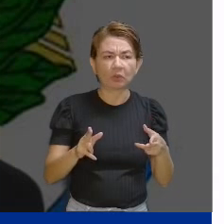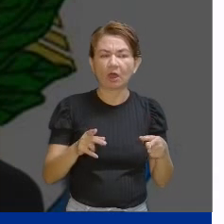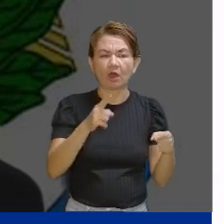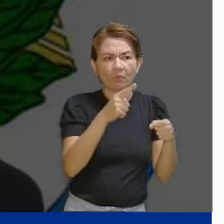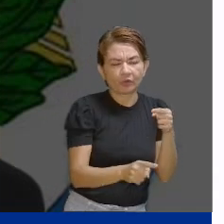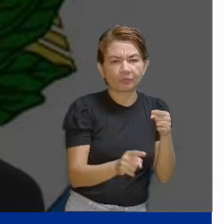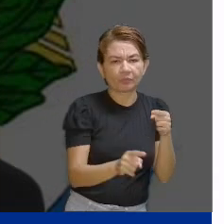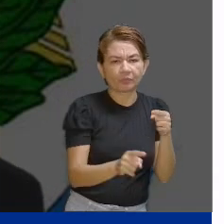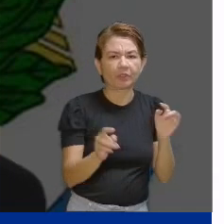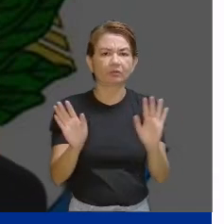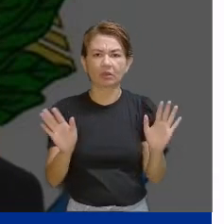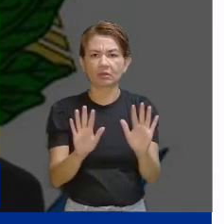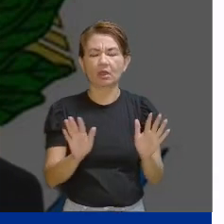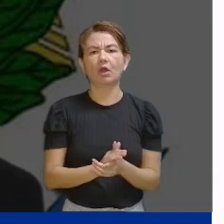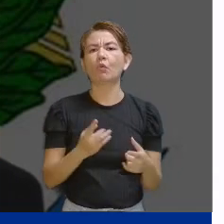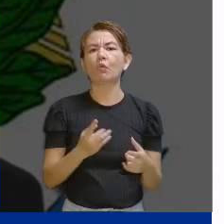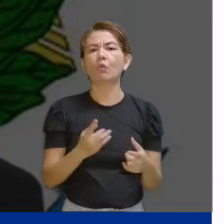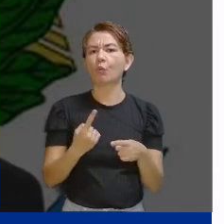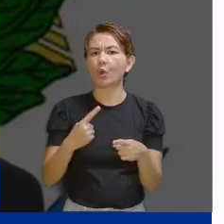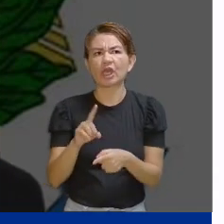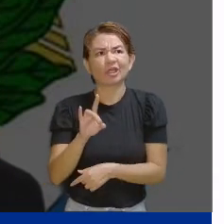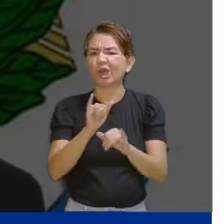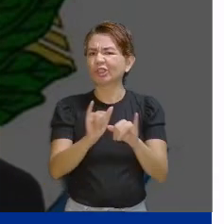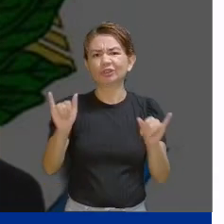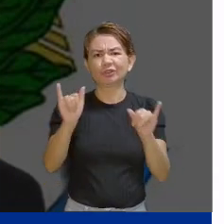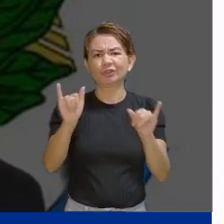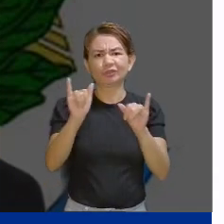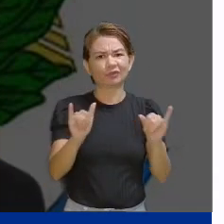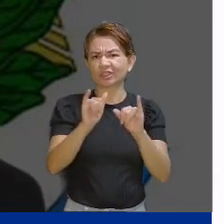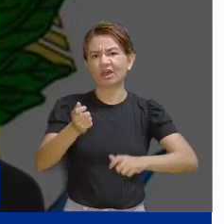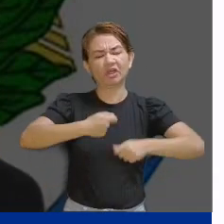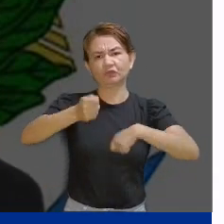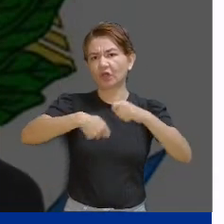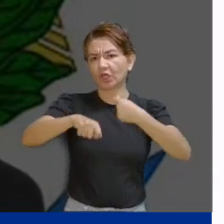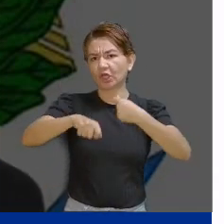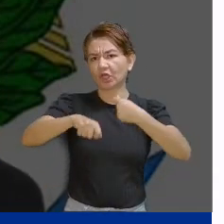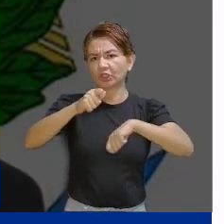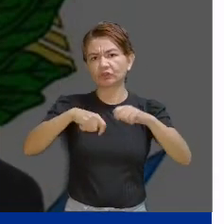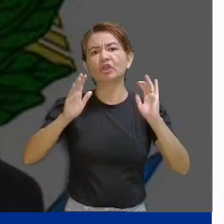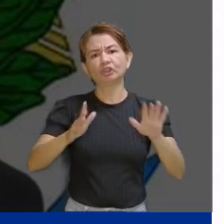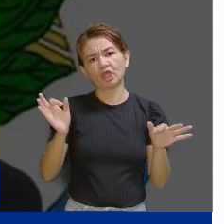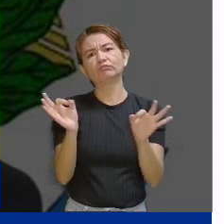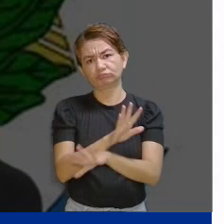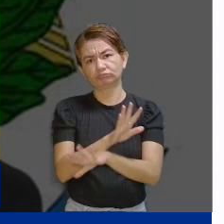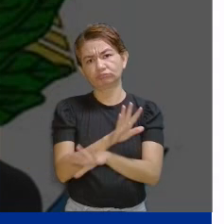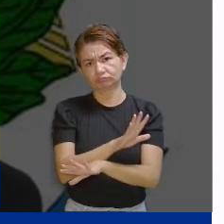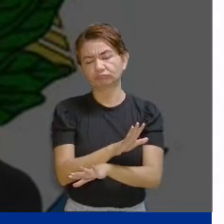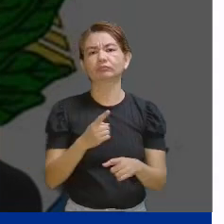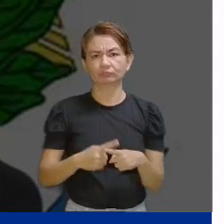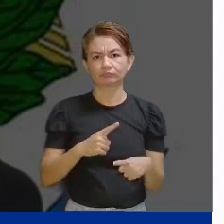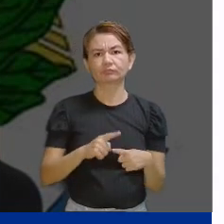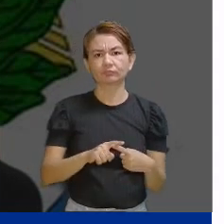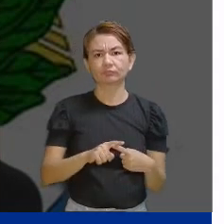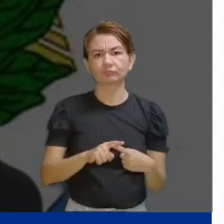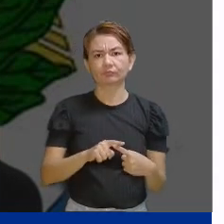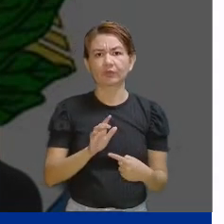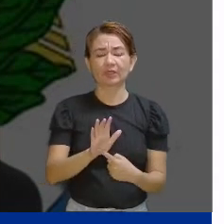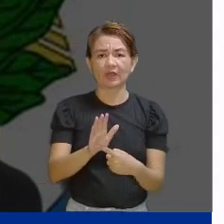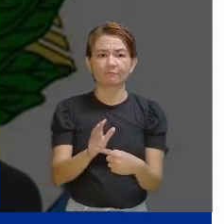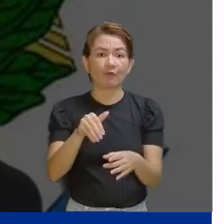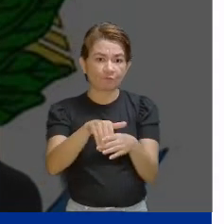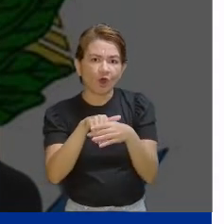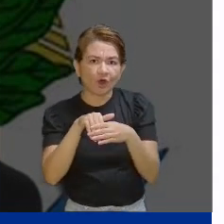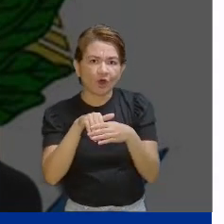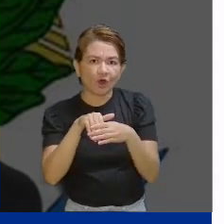por se tratar de mera divulgação de atos administrativos já concluídos, sem qualquer pedido explícito de voto ou